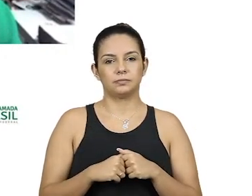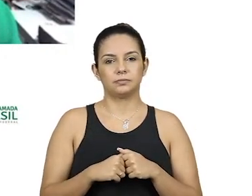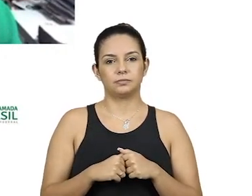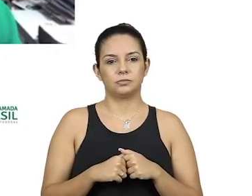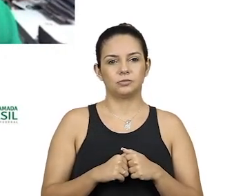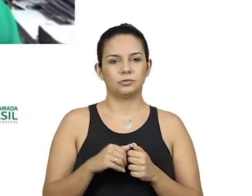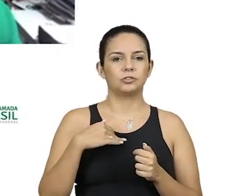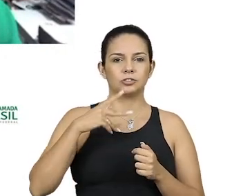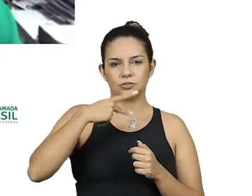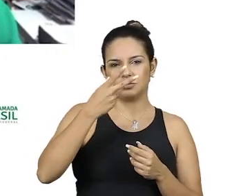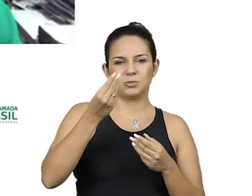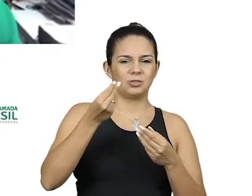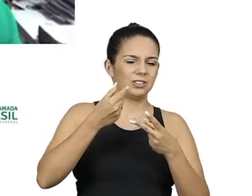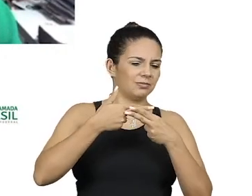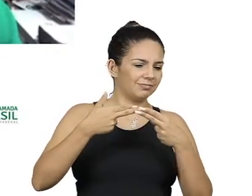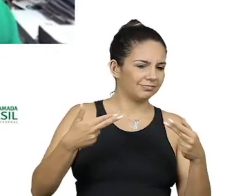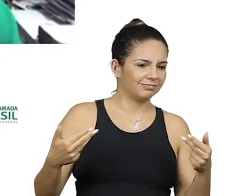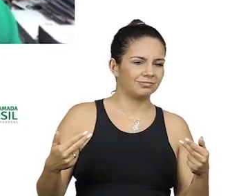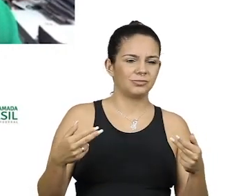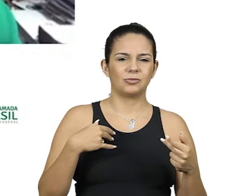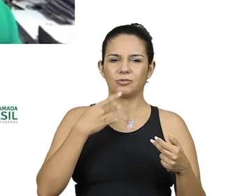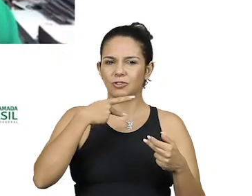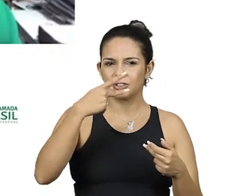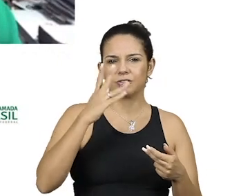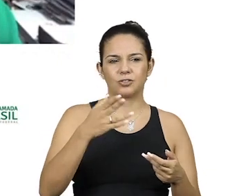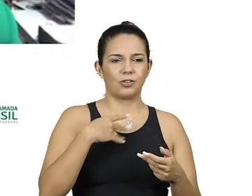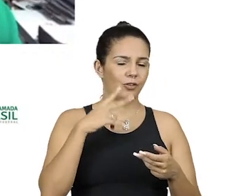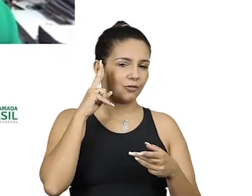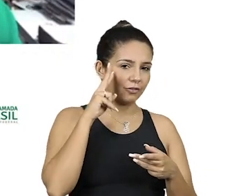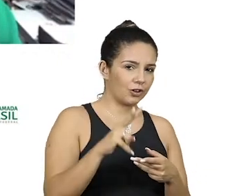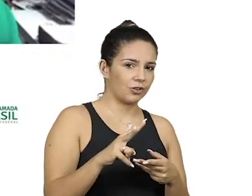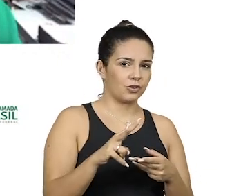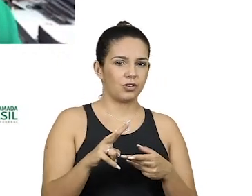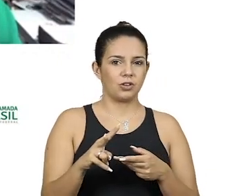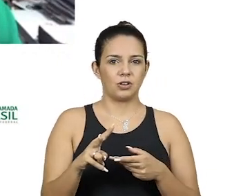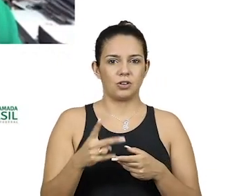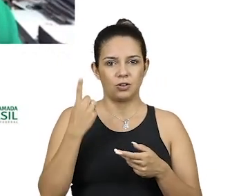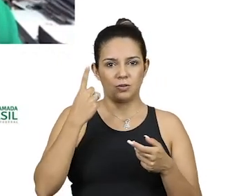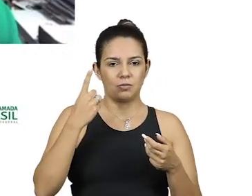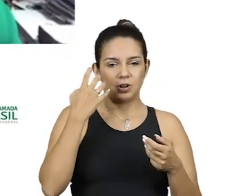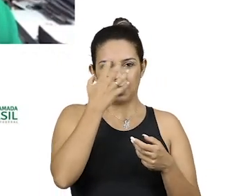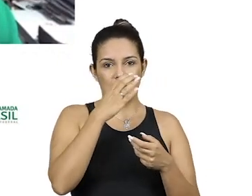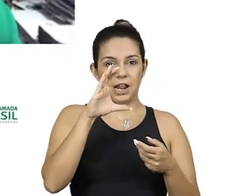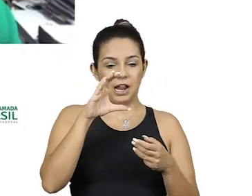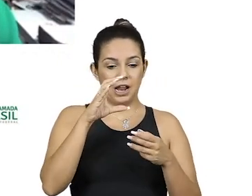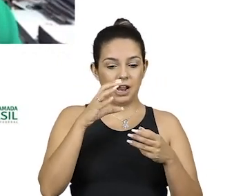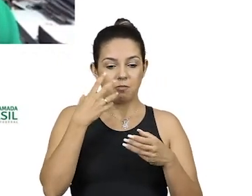já disse várias vezes que eu me vejo como uma orquestra de câmara.